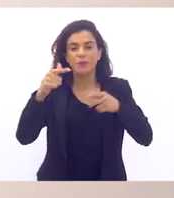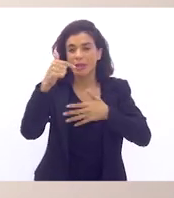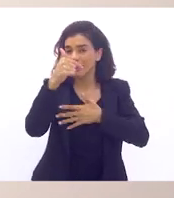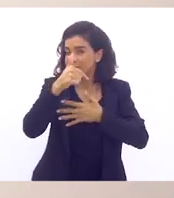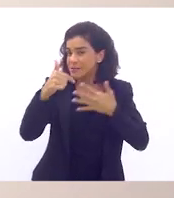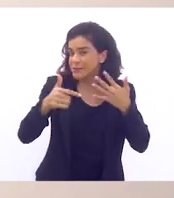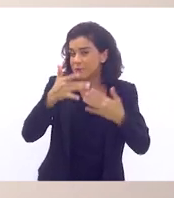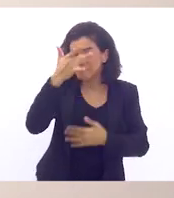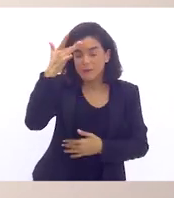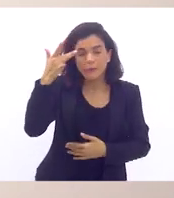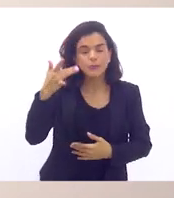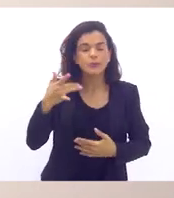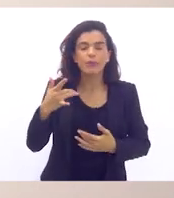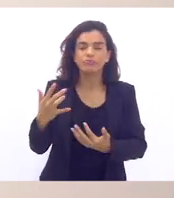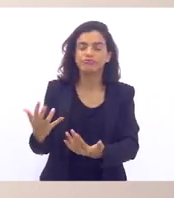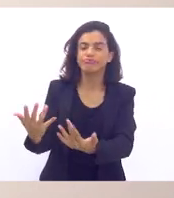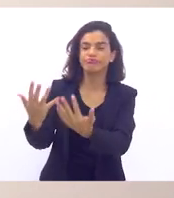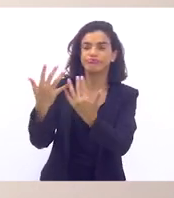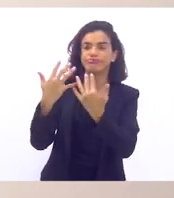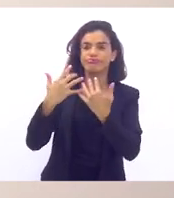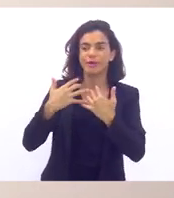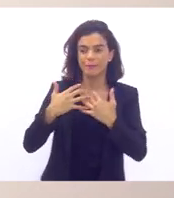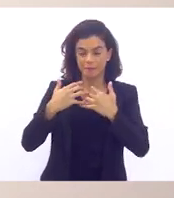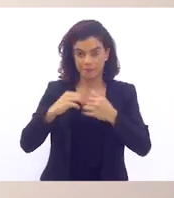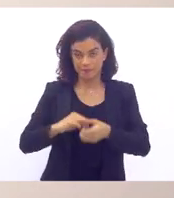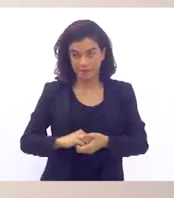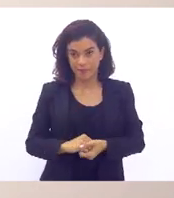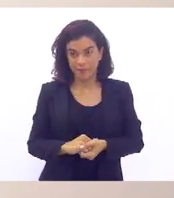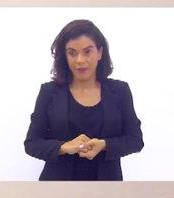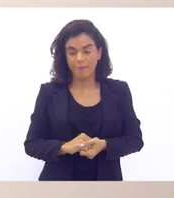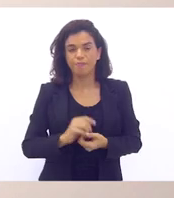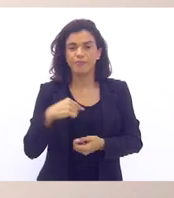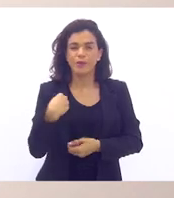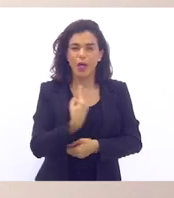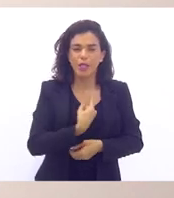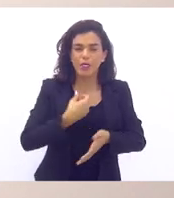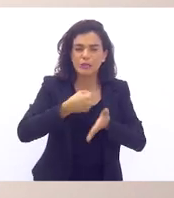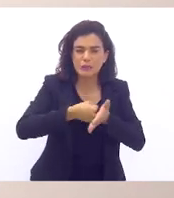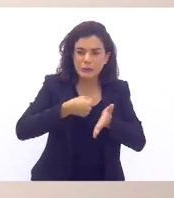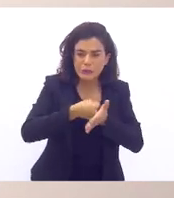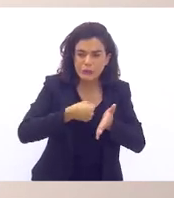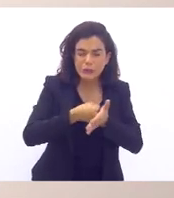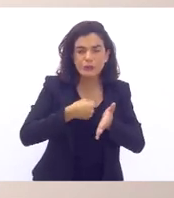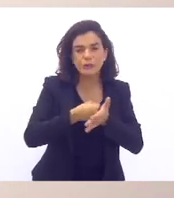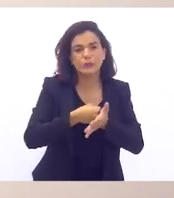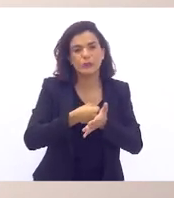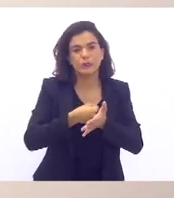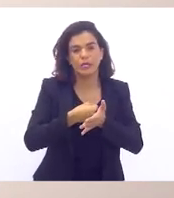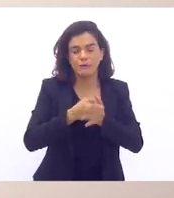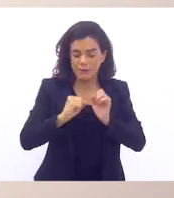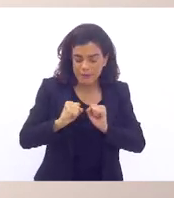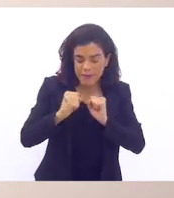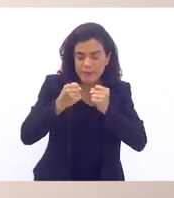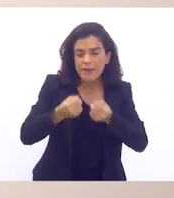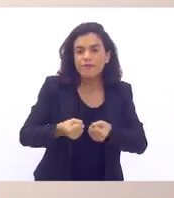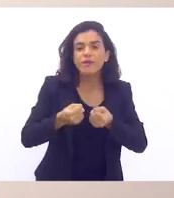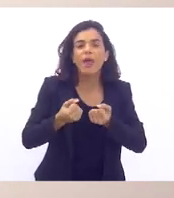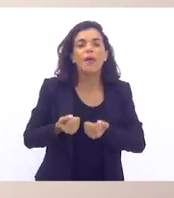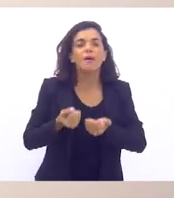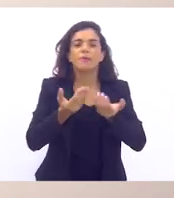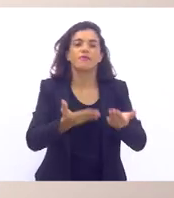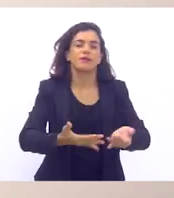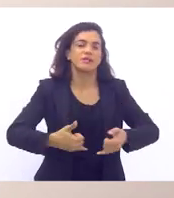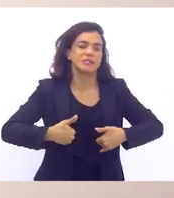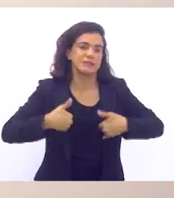inspiradoras assim como Gui Então a nossa luta por essa causa é para levar dignidade